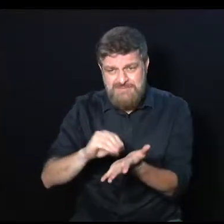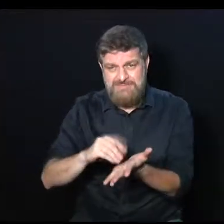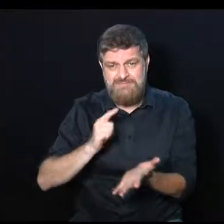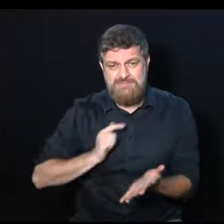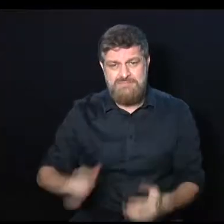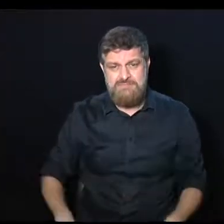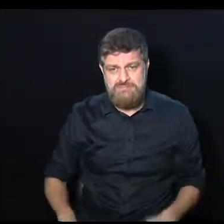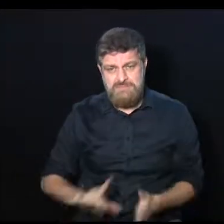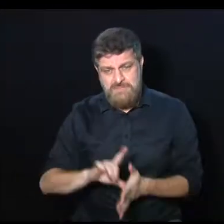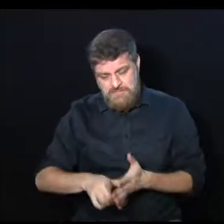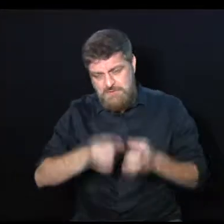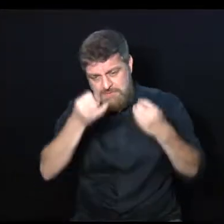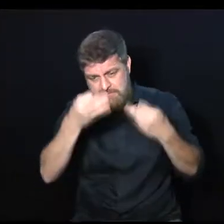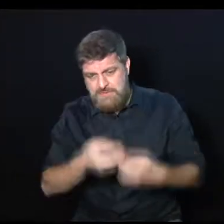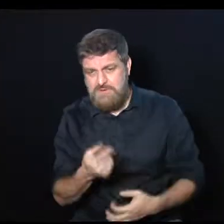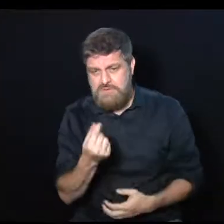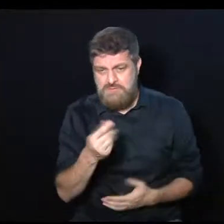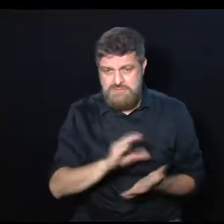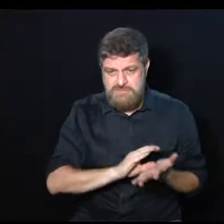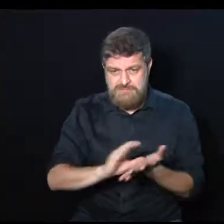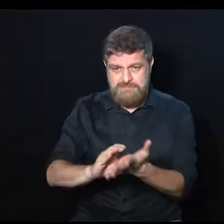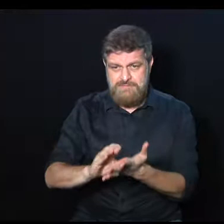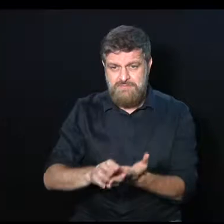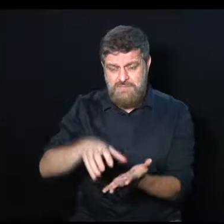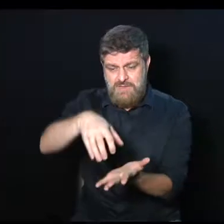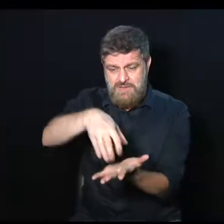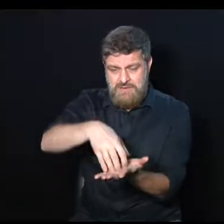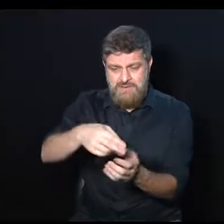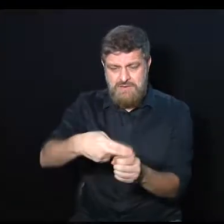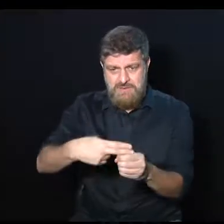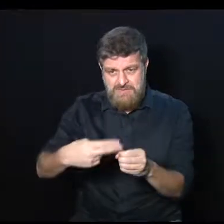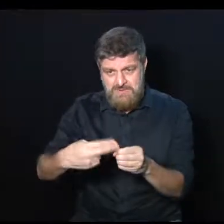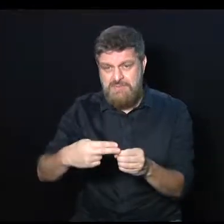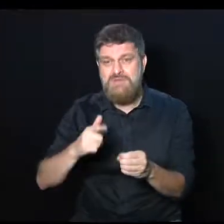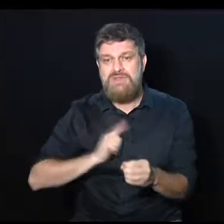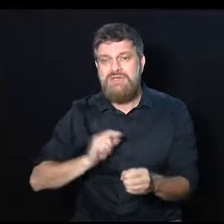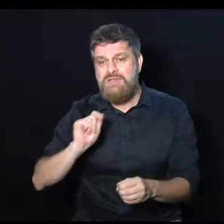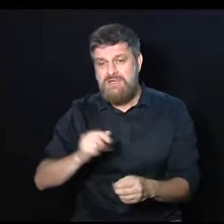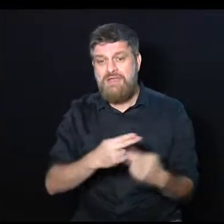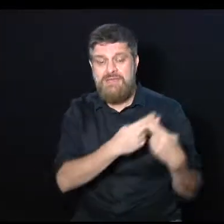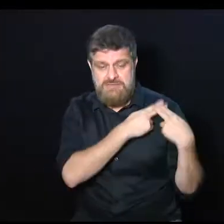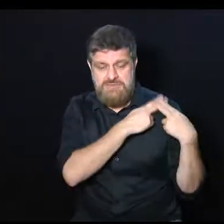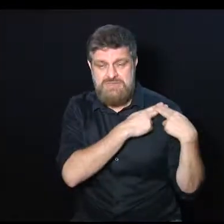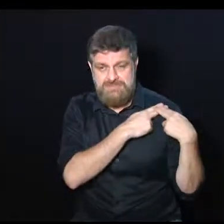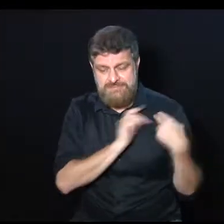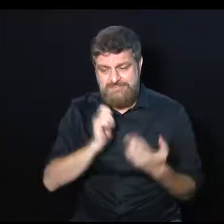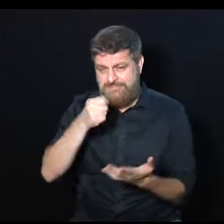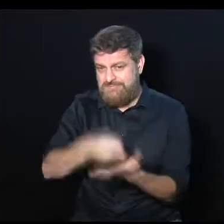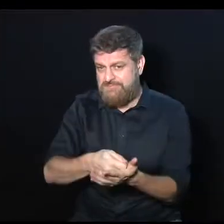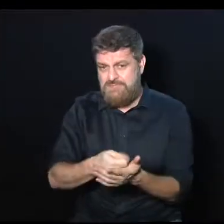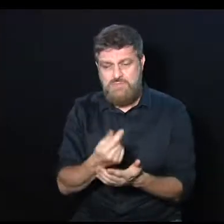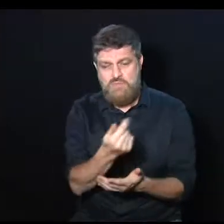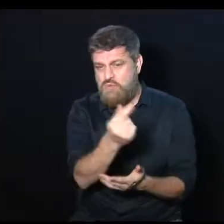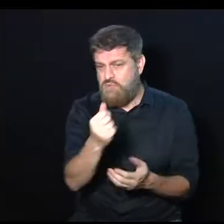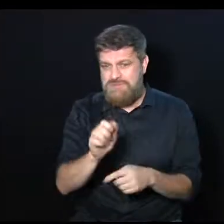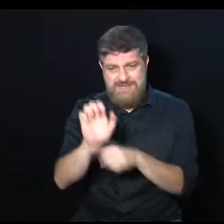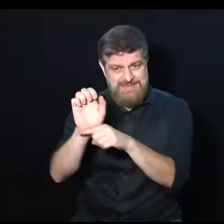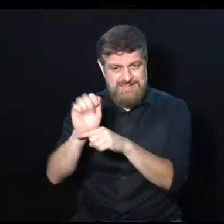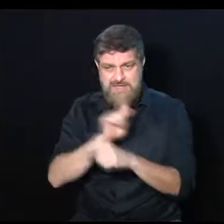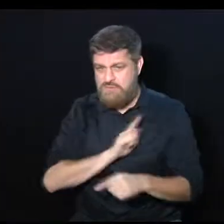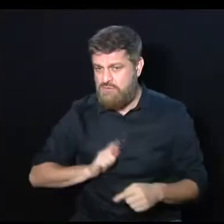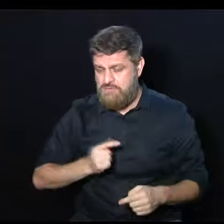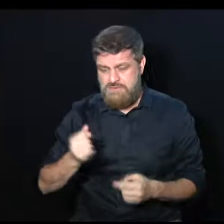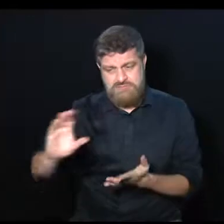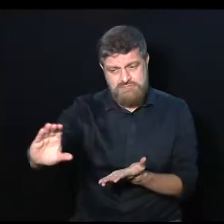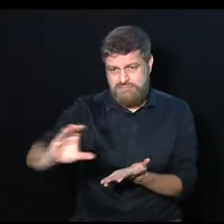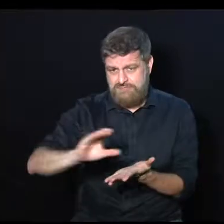mais à frente, do Centro de Informações da Unicamp, basicamente é sustentado pela Unicamp. A gente não recebe nenhuma verba do Estado, nem da Secretaria de Estado